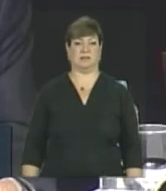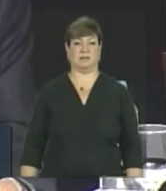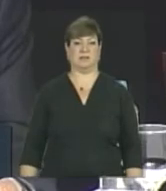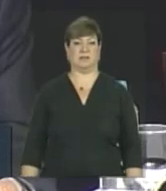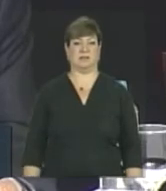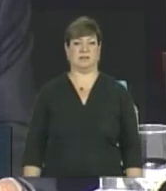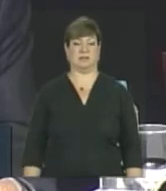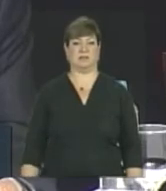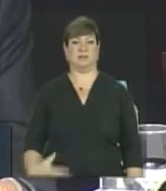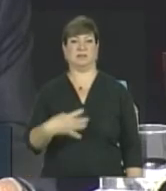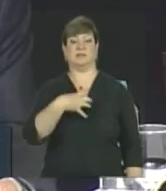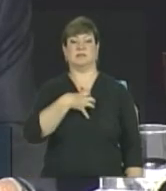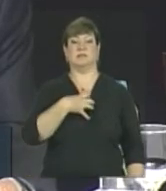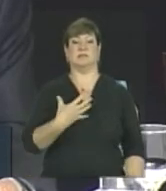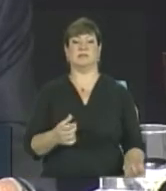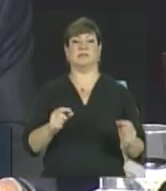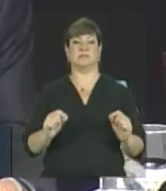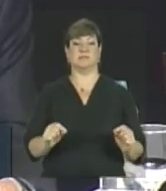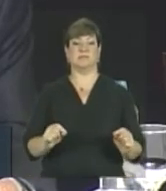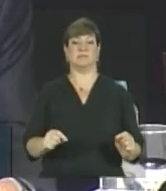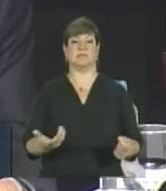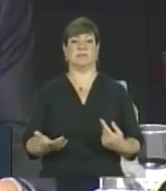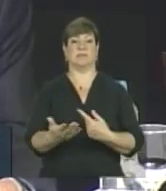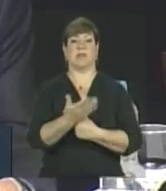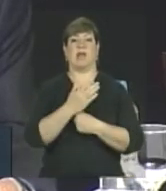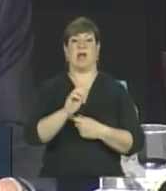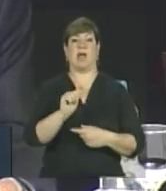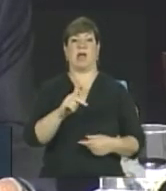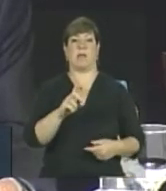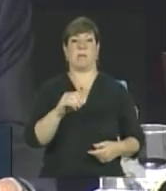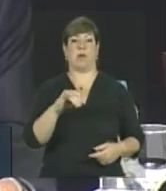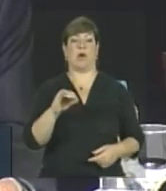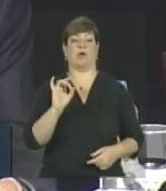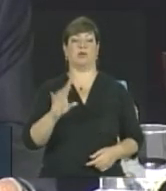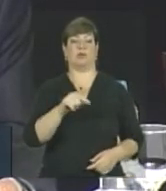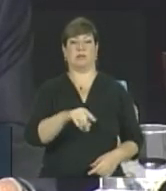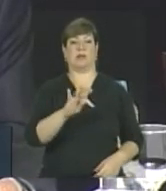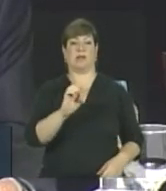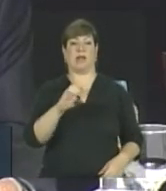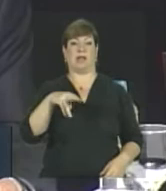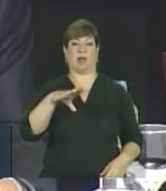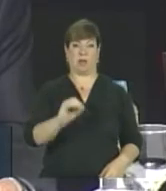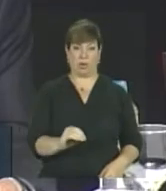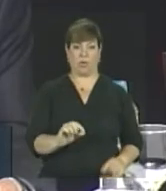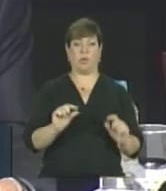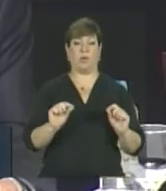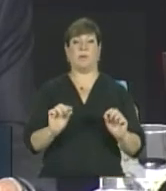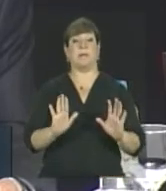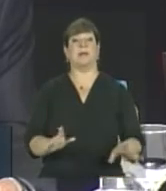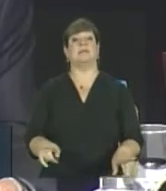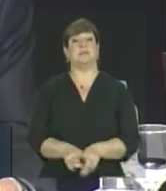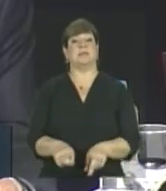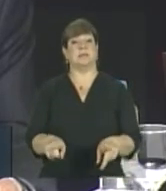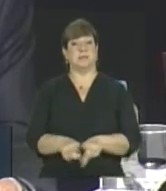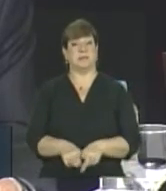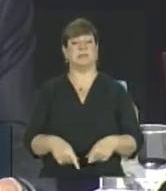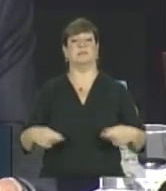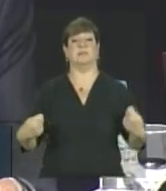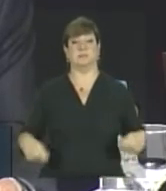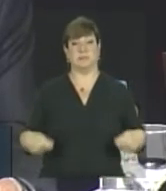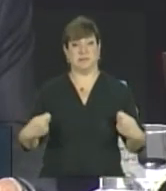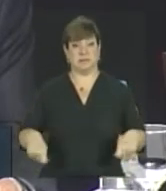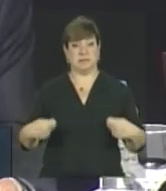do apoio, não só do técnico da modalidade, mas também do